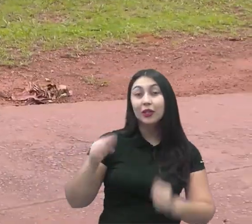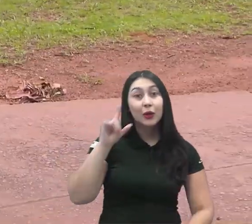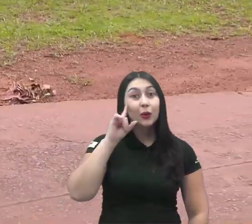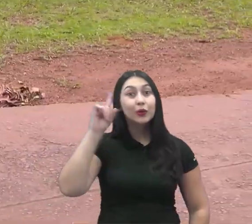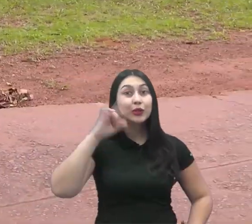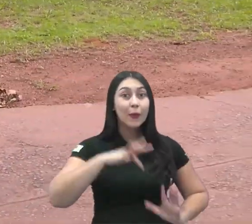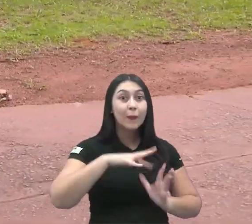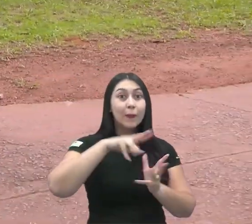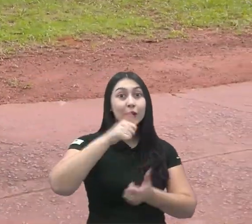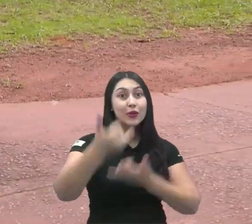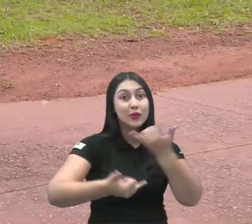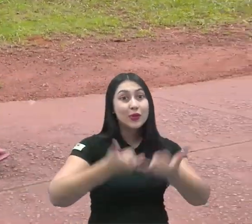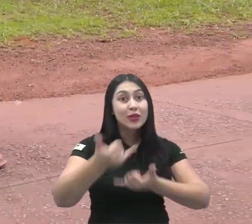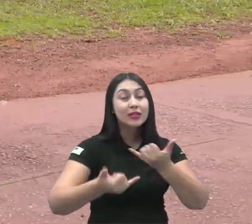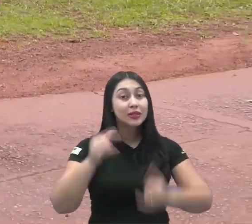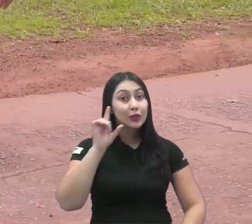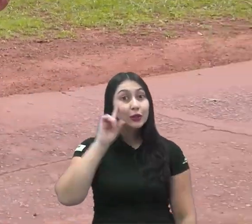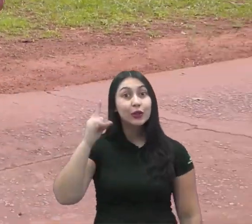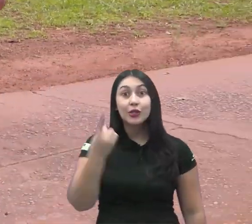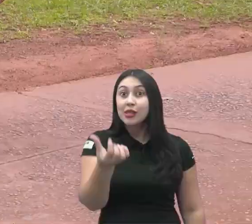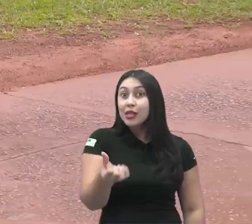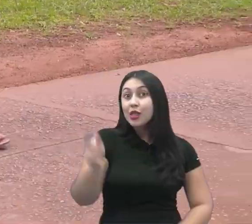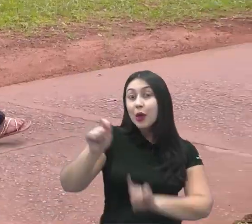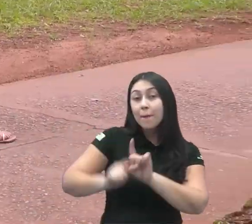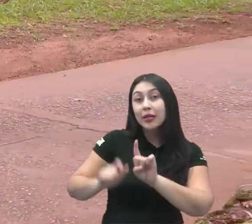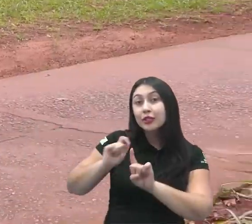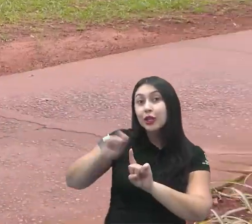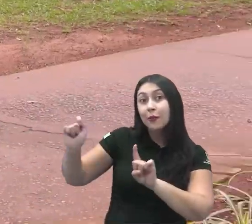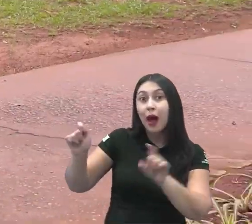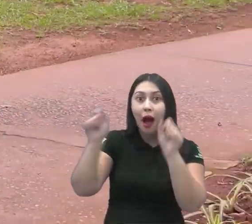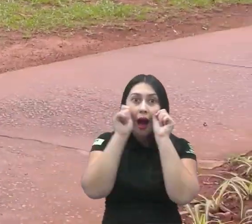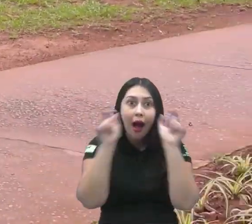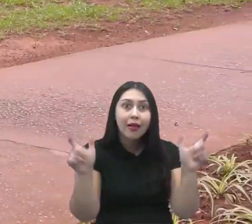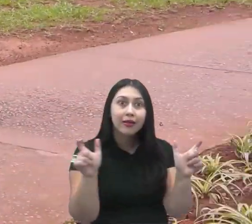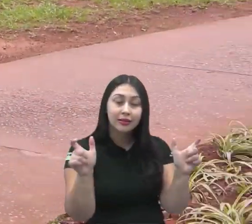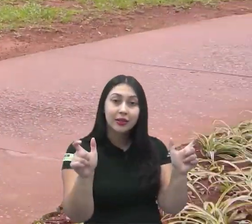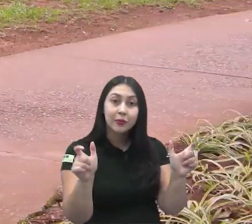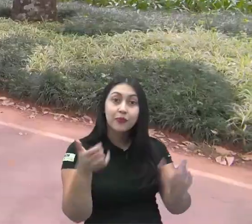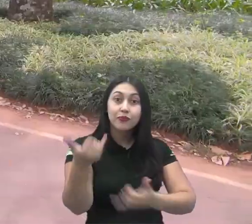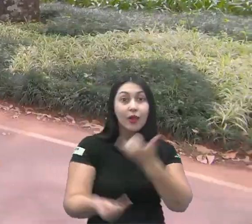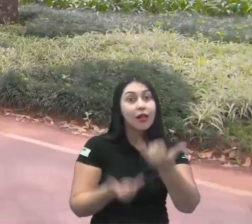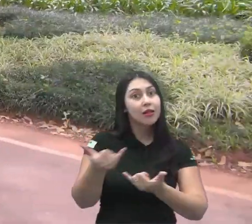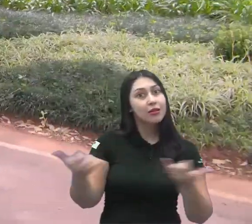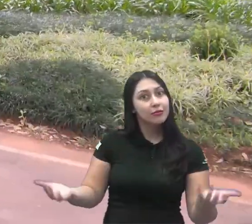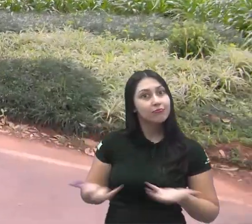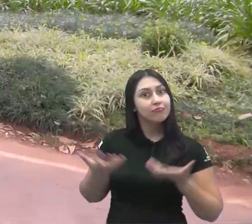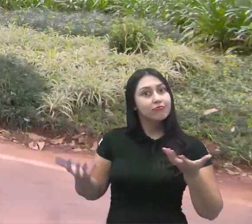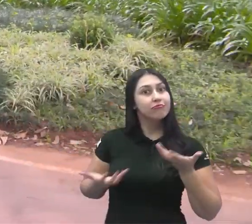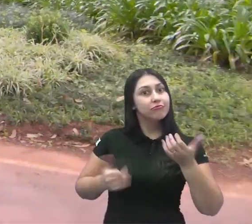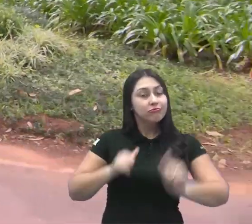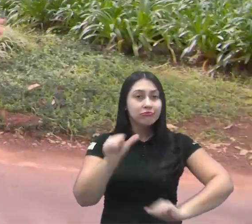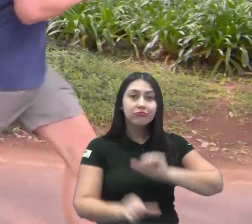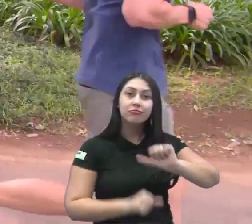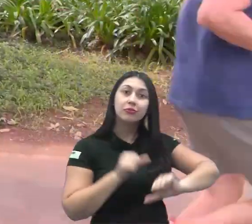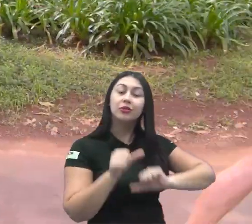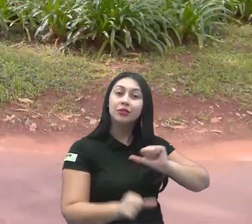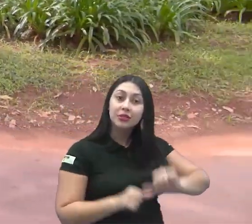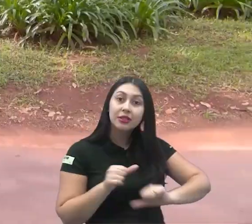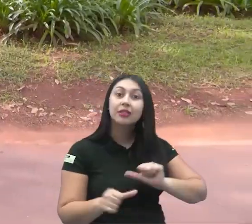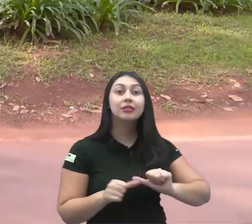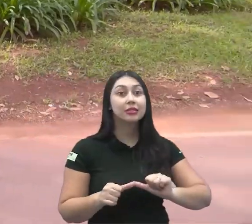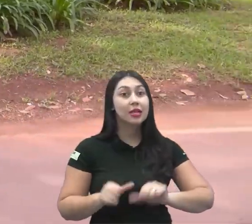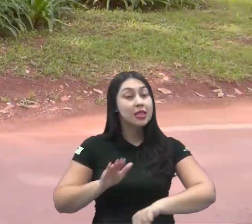Dia Mundial do Lazer, celebrado no dia 16 de abril, alerta para essa realidade. O lazer que inspira mudanças.